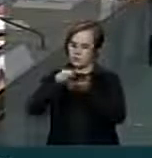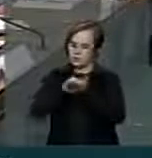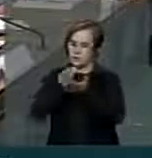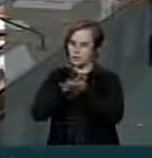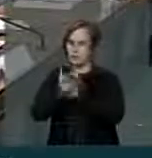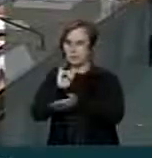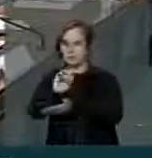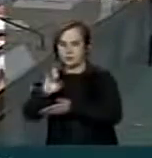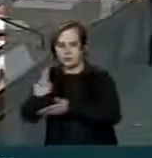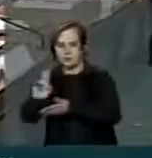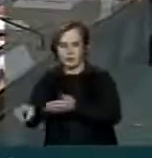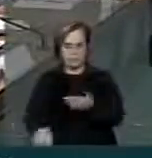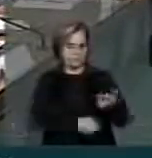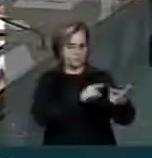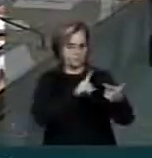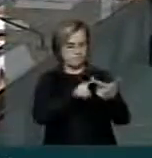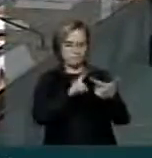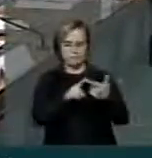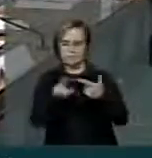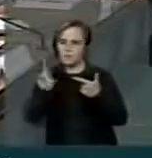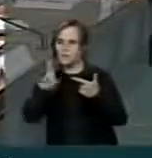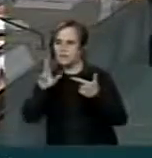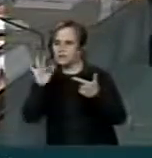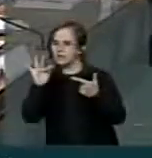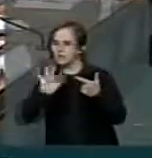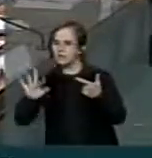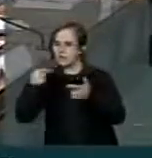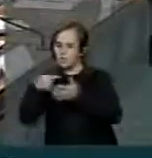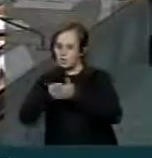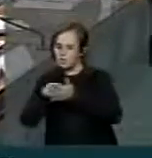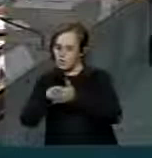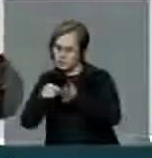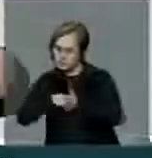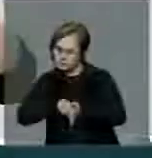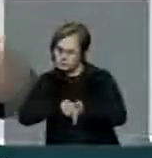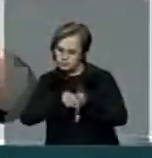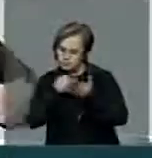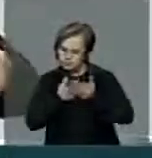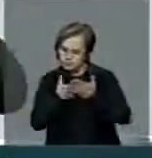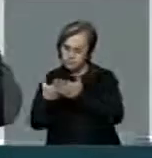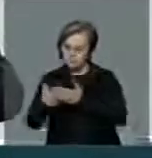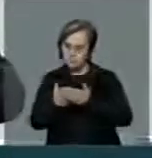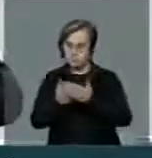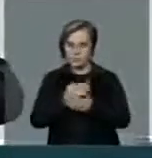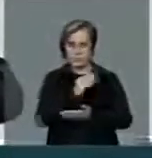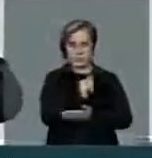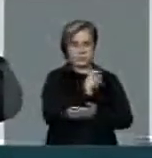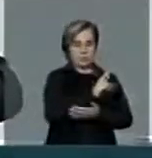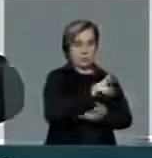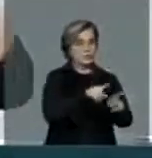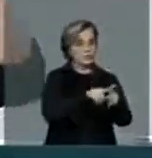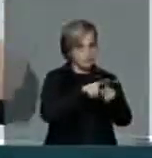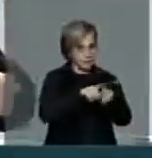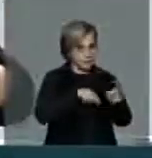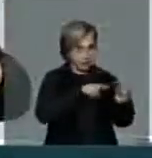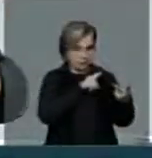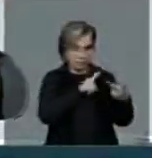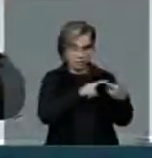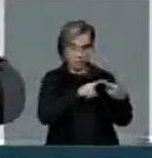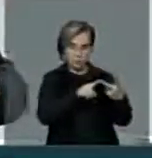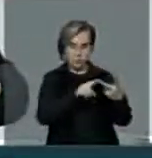Tem a segunda parte, a Receita vai analisar os meus dados. E o CAR tem uma segunda parte. Eu vou